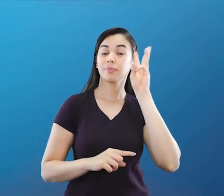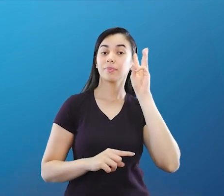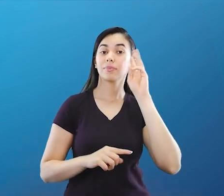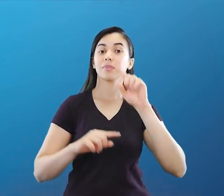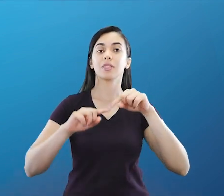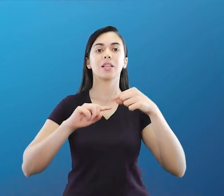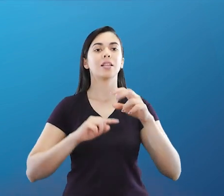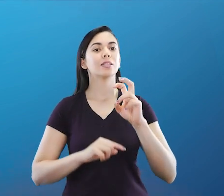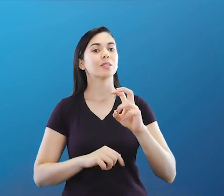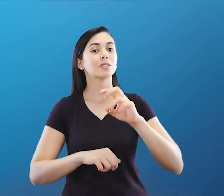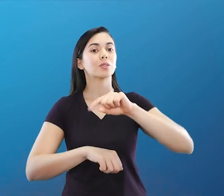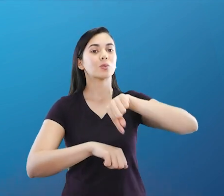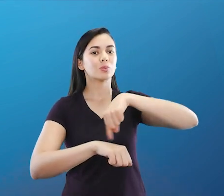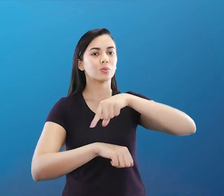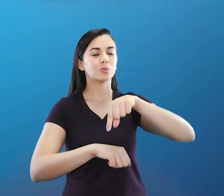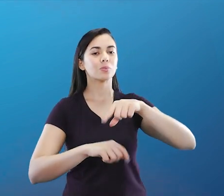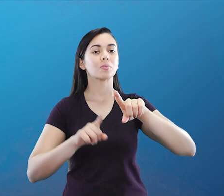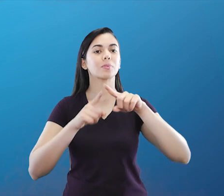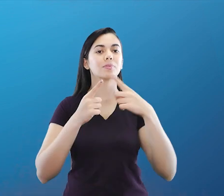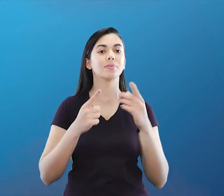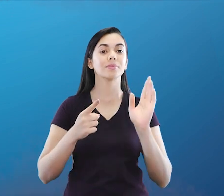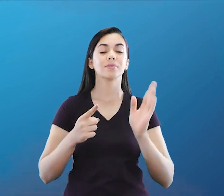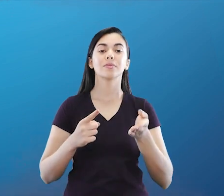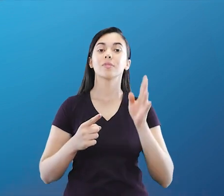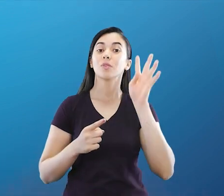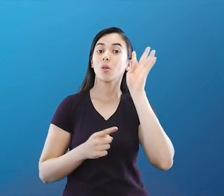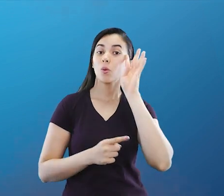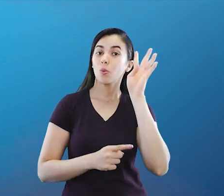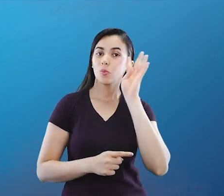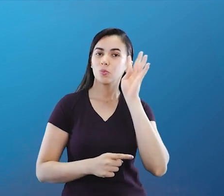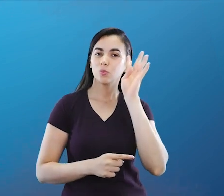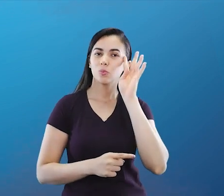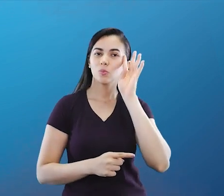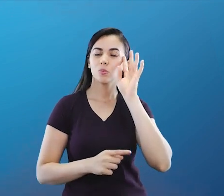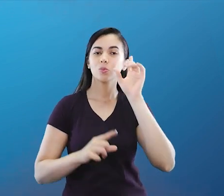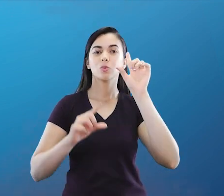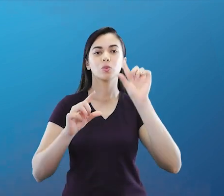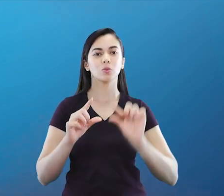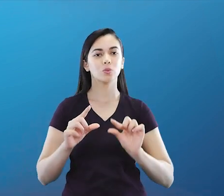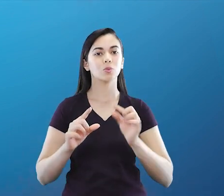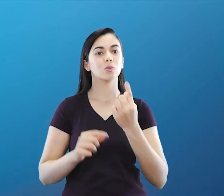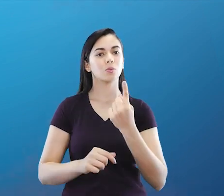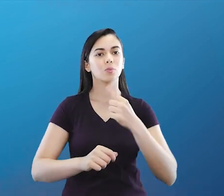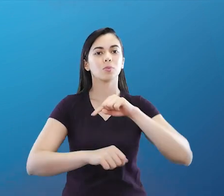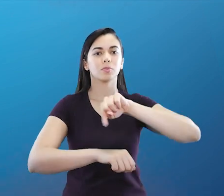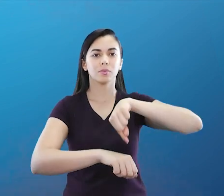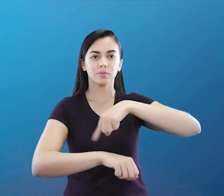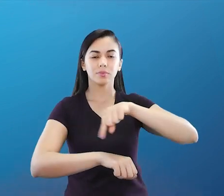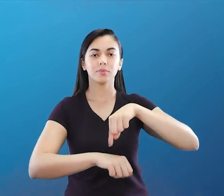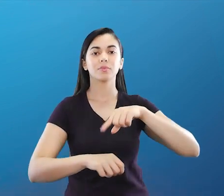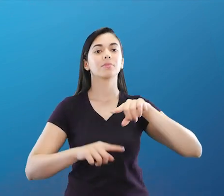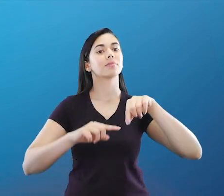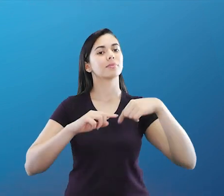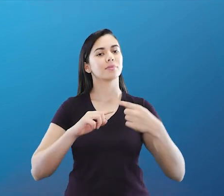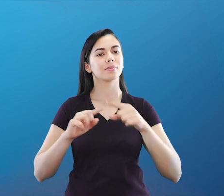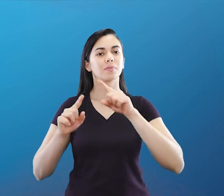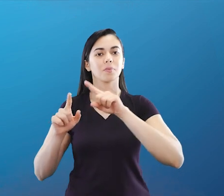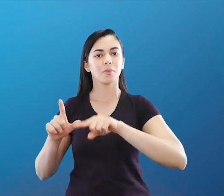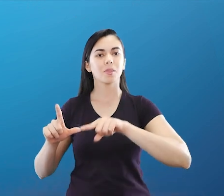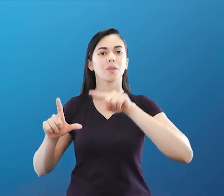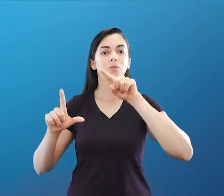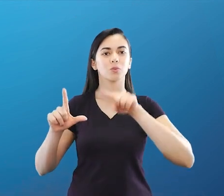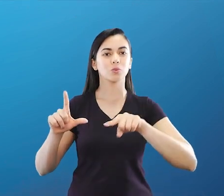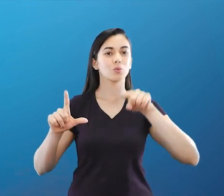sobe para 5 horas. Mas já na quarta, o uso do celular dela cai para 1 hora. E assim